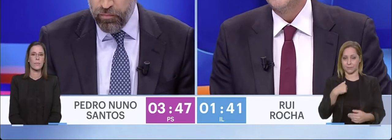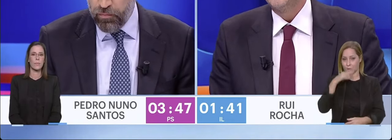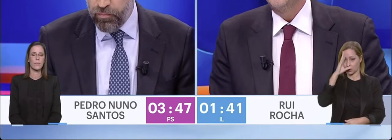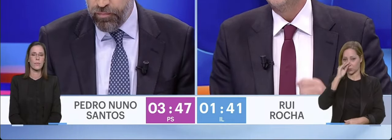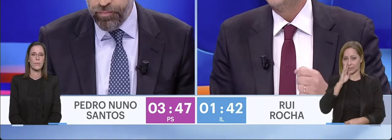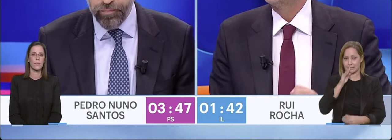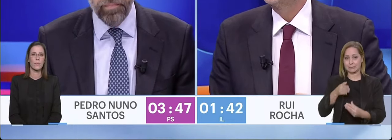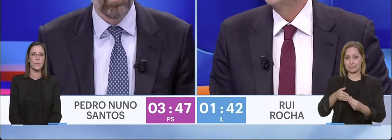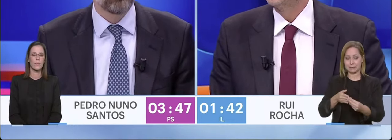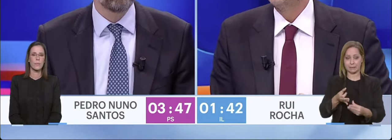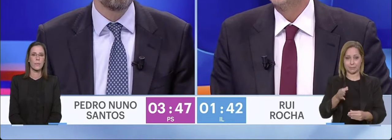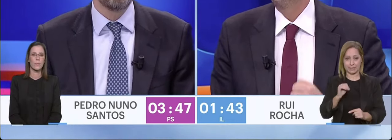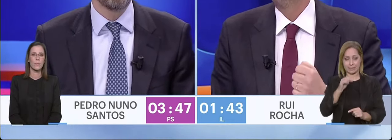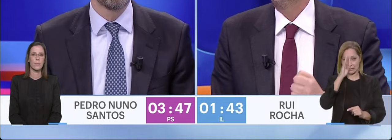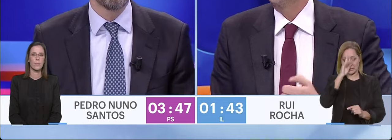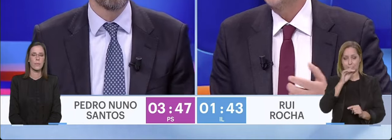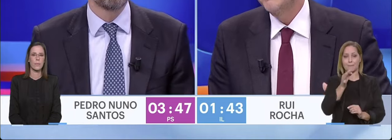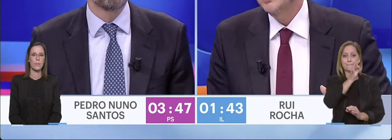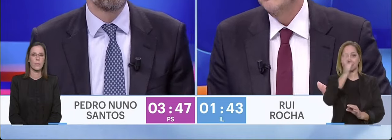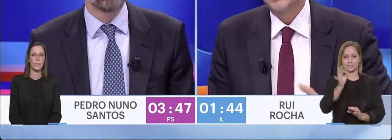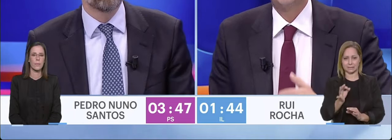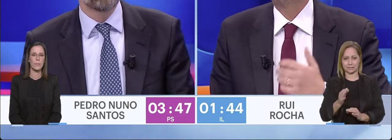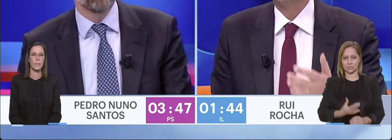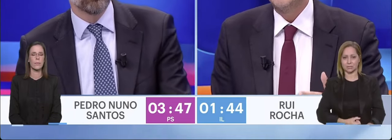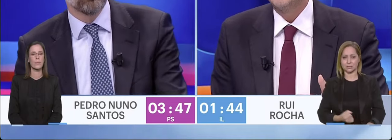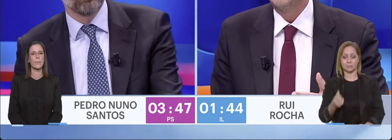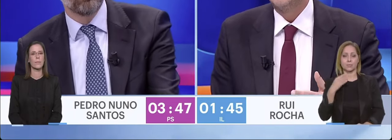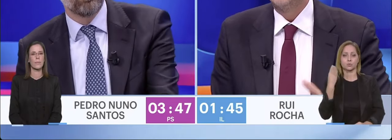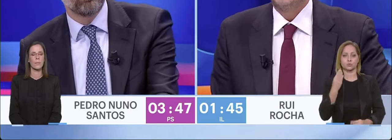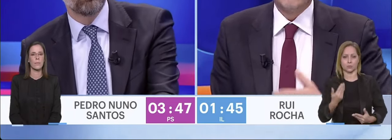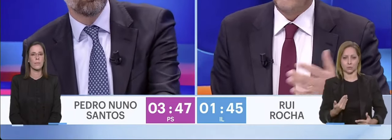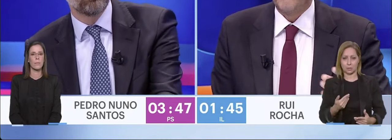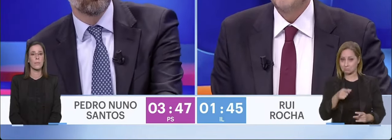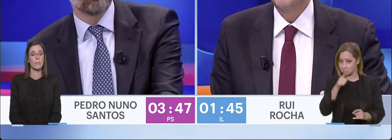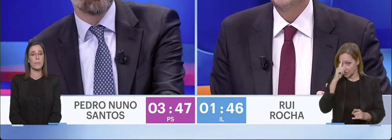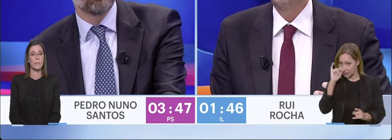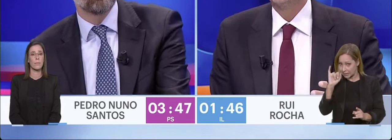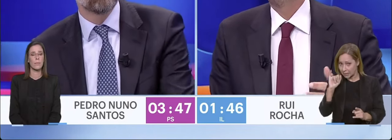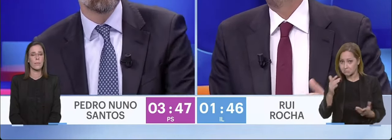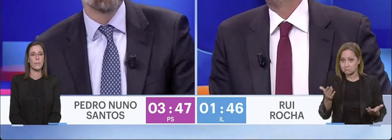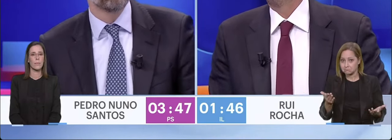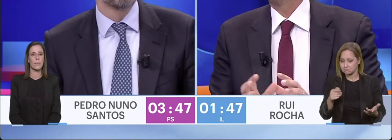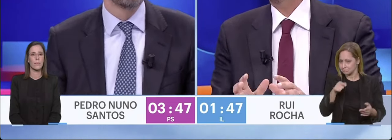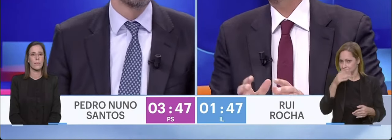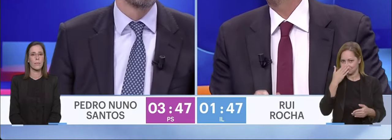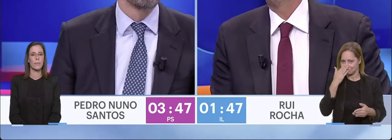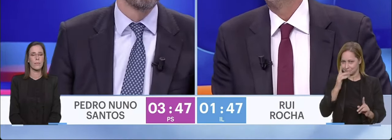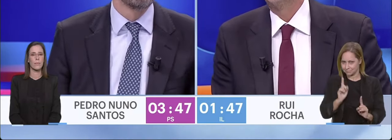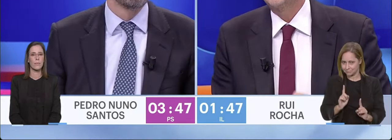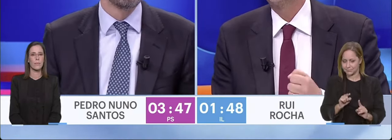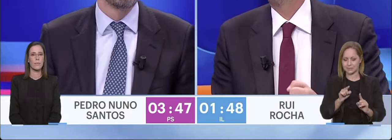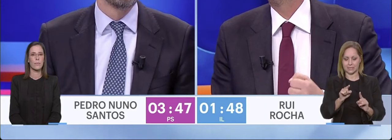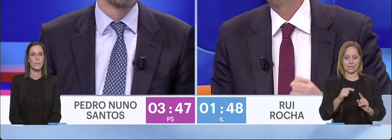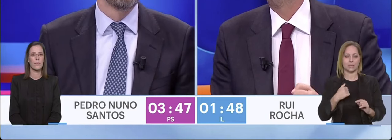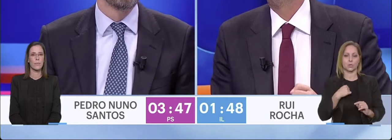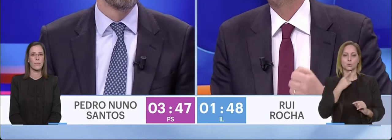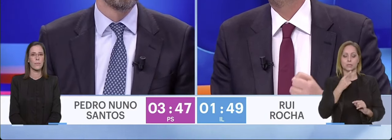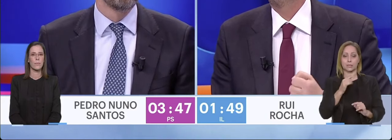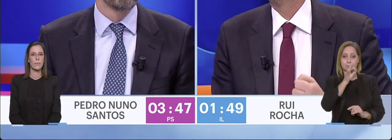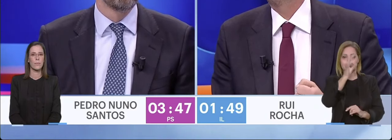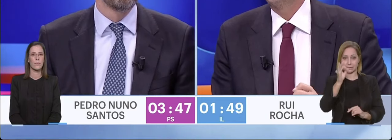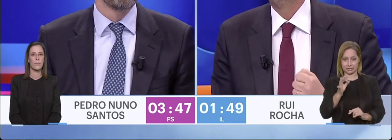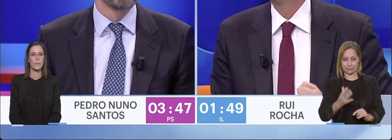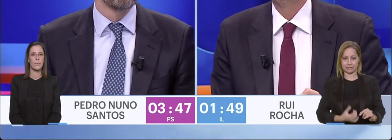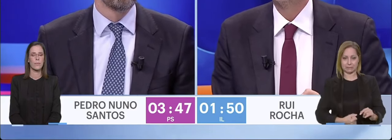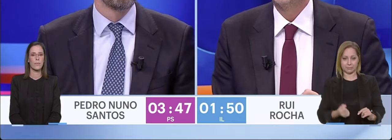Santos sabe qual é a taxa de desemprego atual dos jovens não sei se faz ideia provavelmente não faz ideia mas eu vou-lhe dizer a taxa de desemprego dos